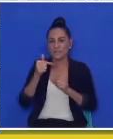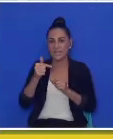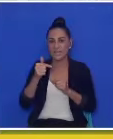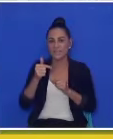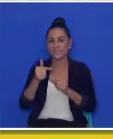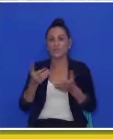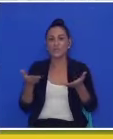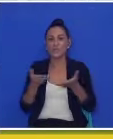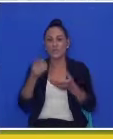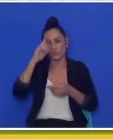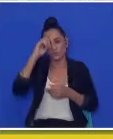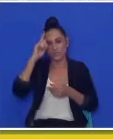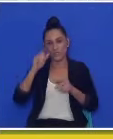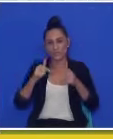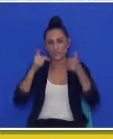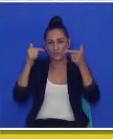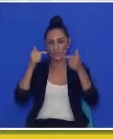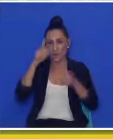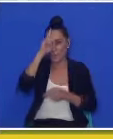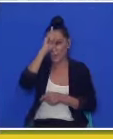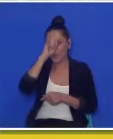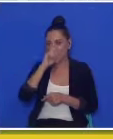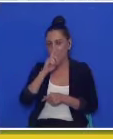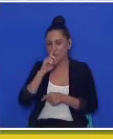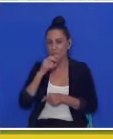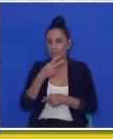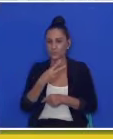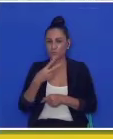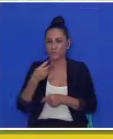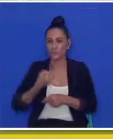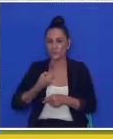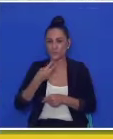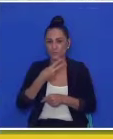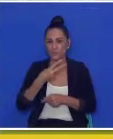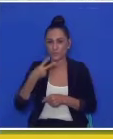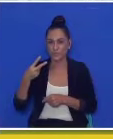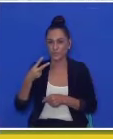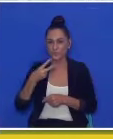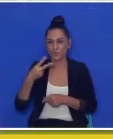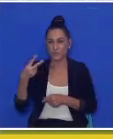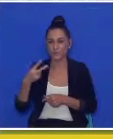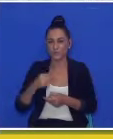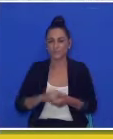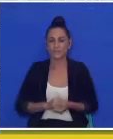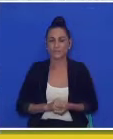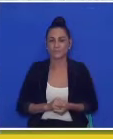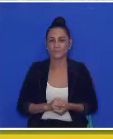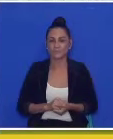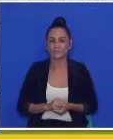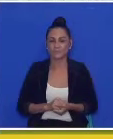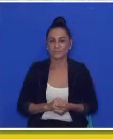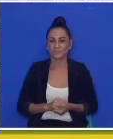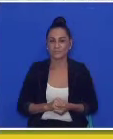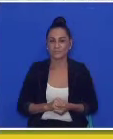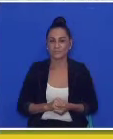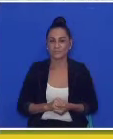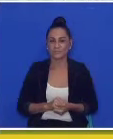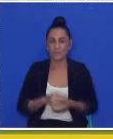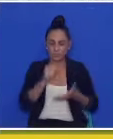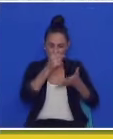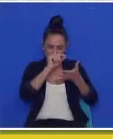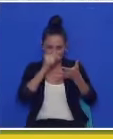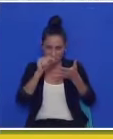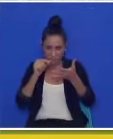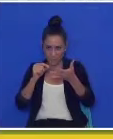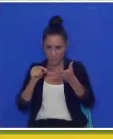434 do dia de sorte, bola amarela número 22. Amarela 22. Vamos conferir